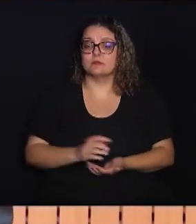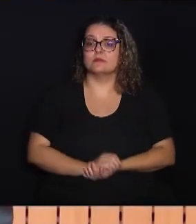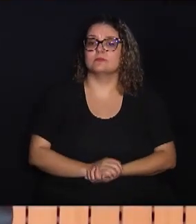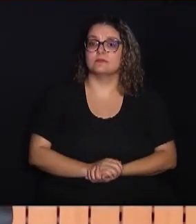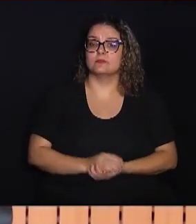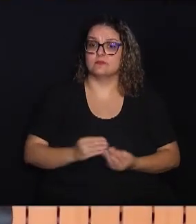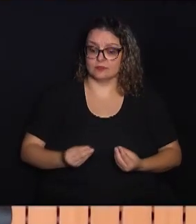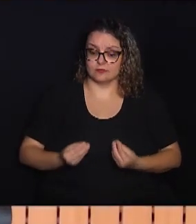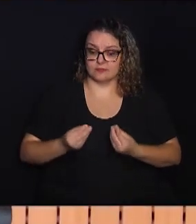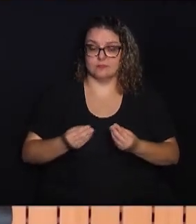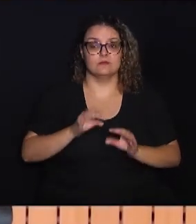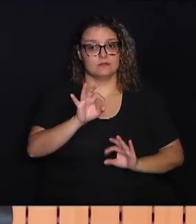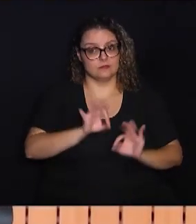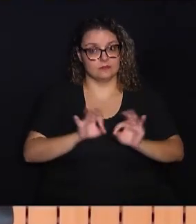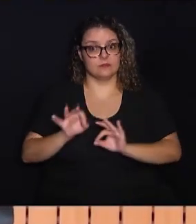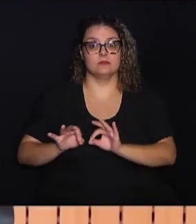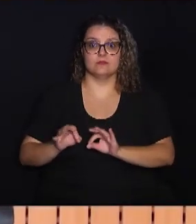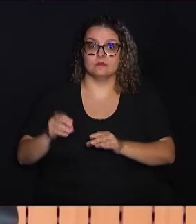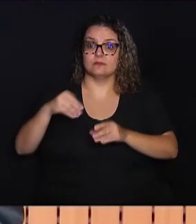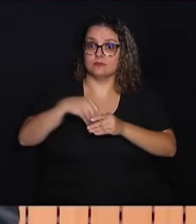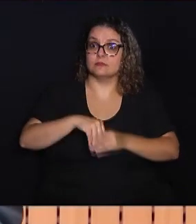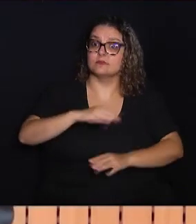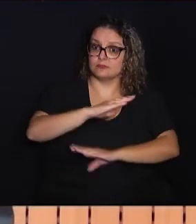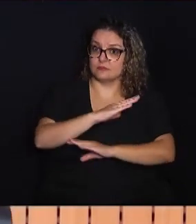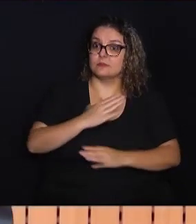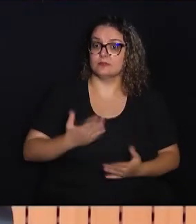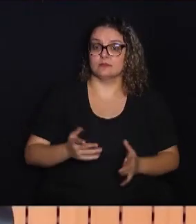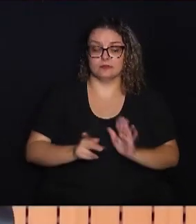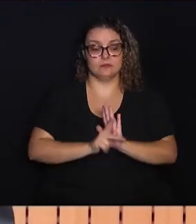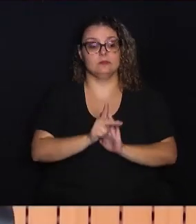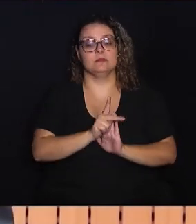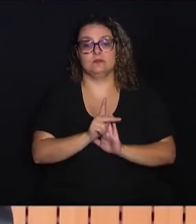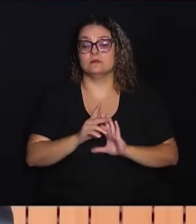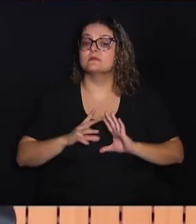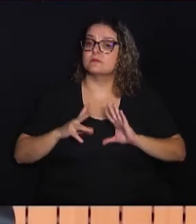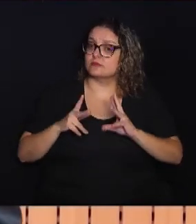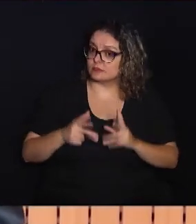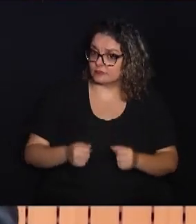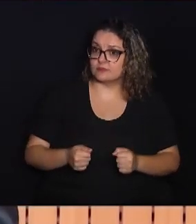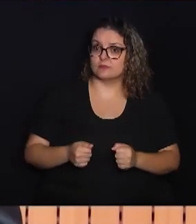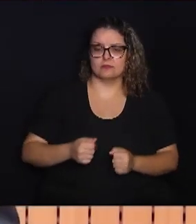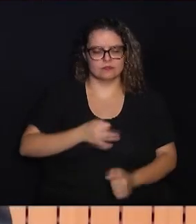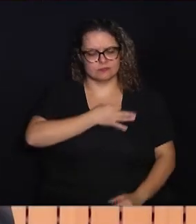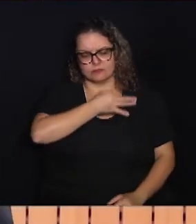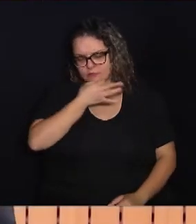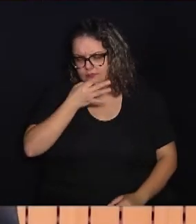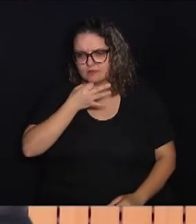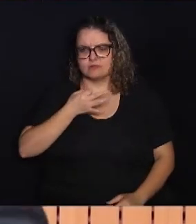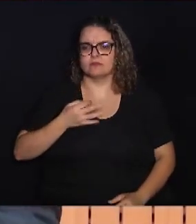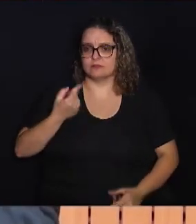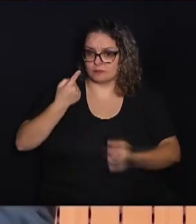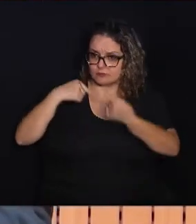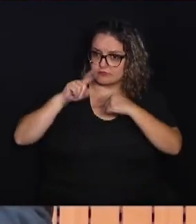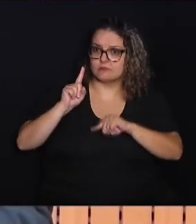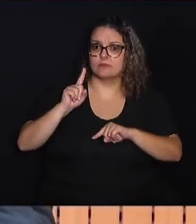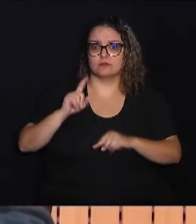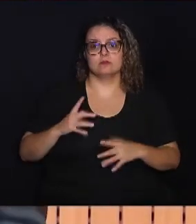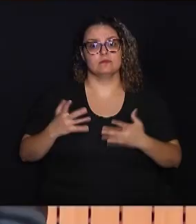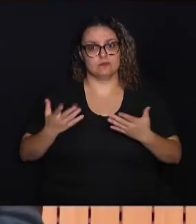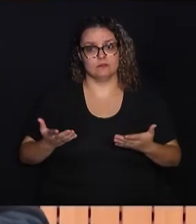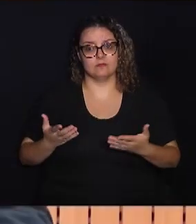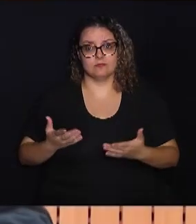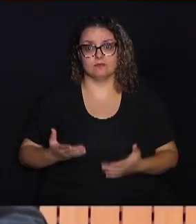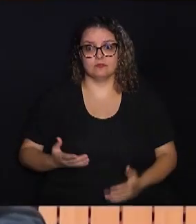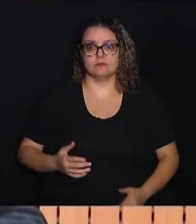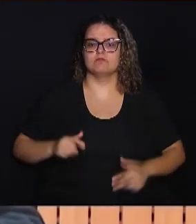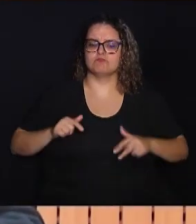trazer seus projetos para essa casa com com toda maestria com todo sucesso enfim de